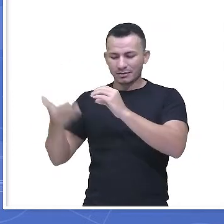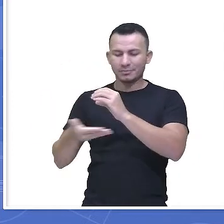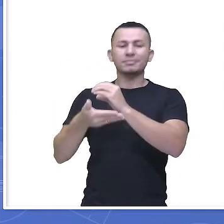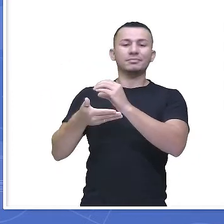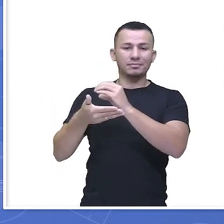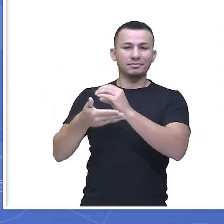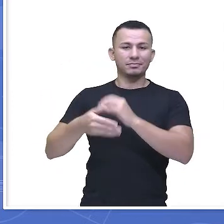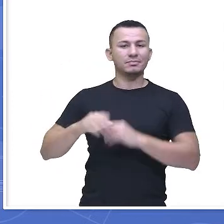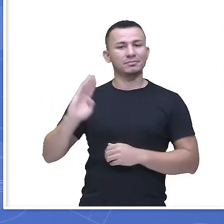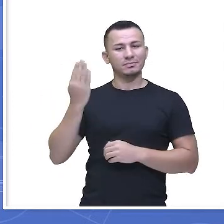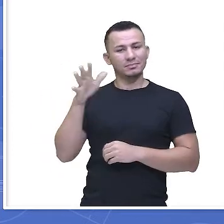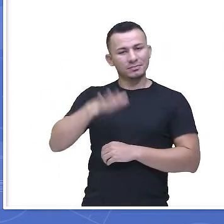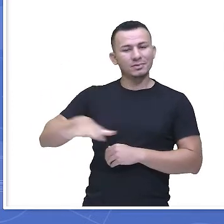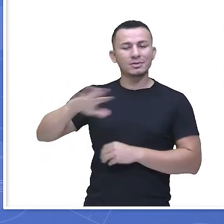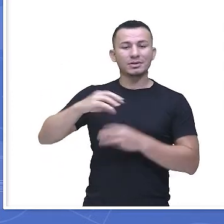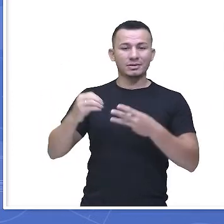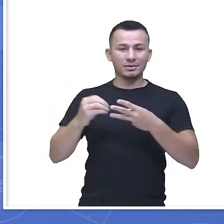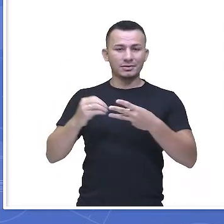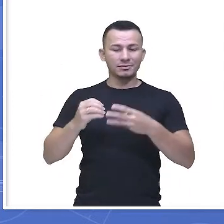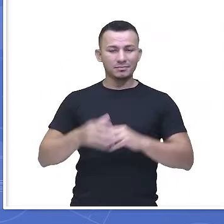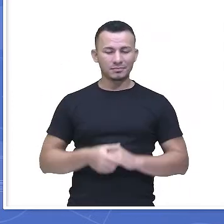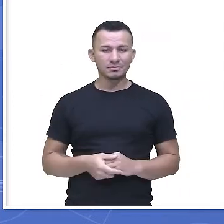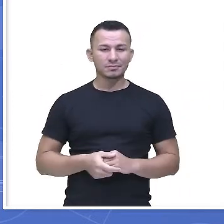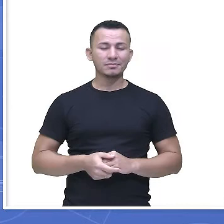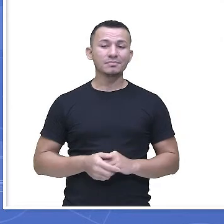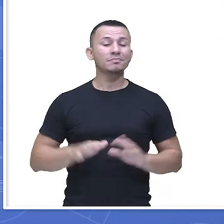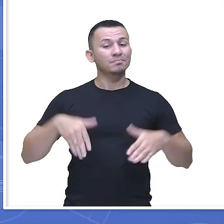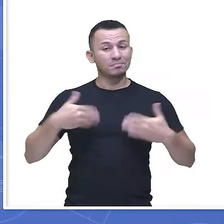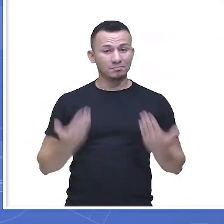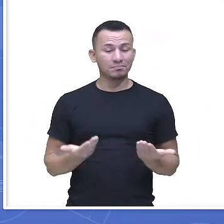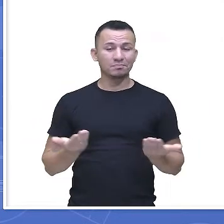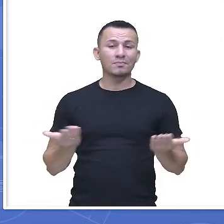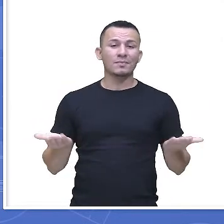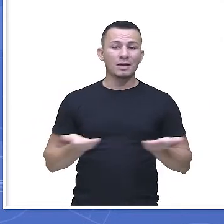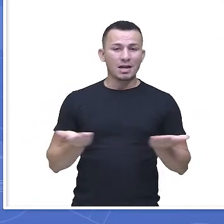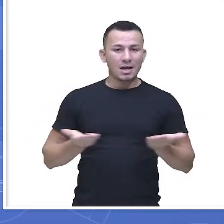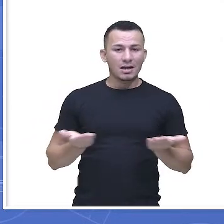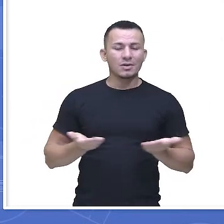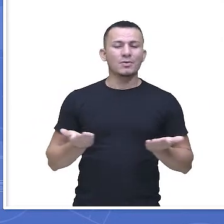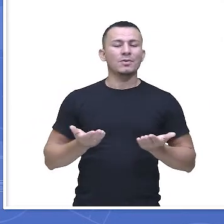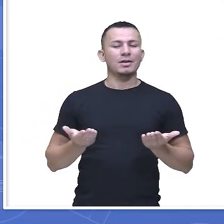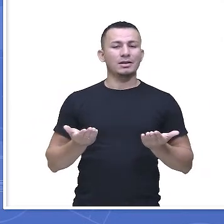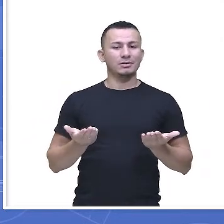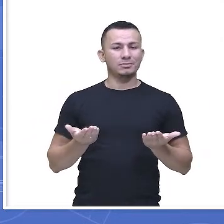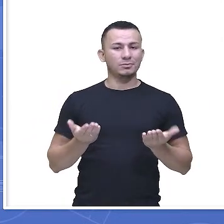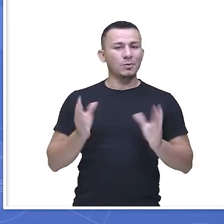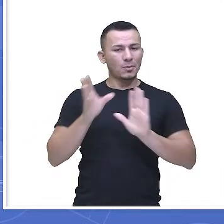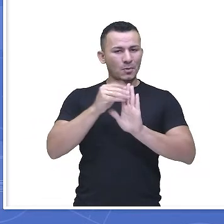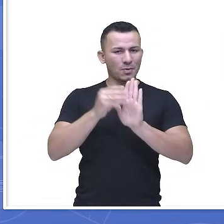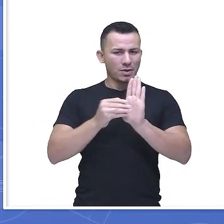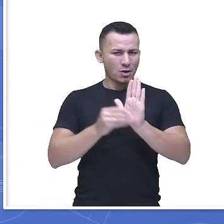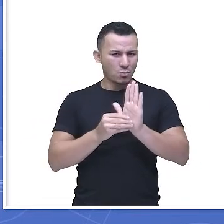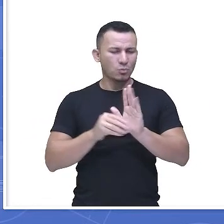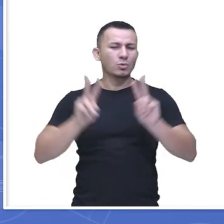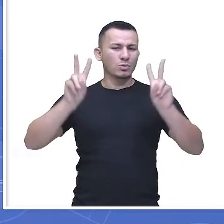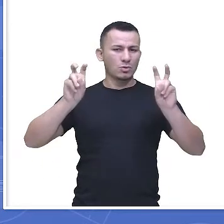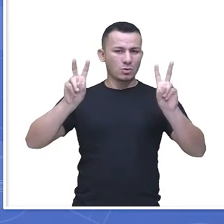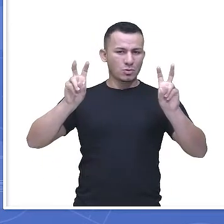a biologia celular. Muito bem, chegamos aí a esse conteúdo falando